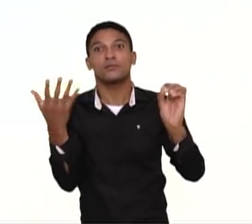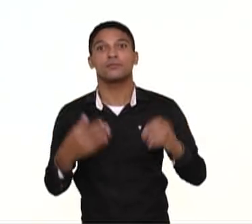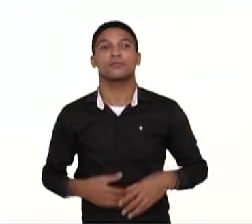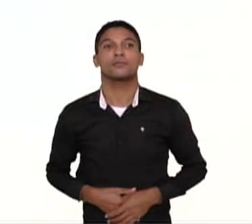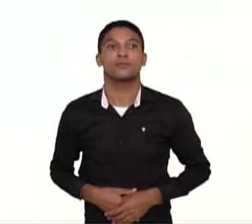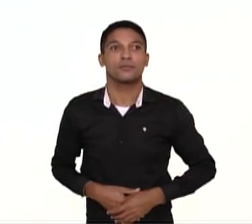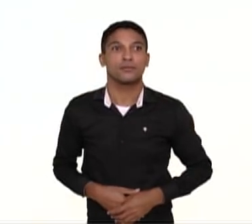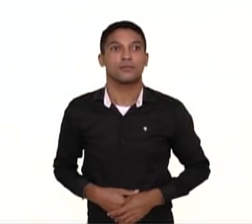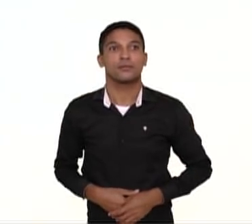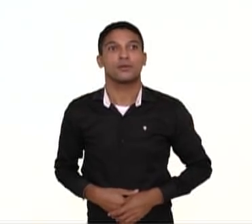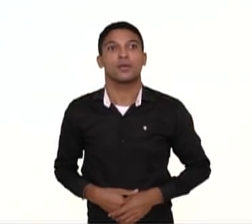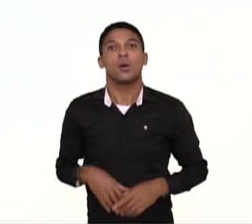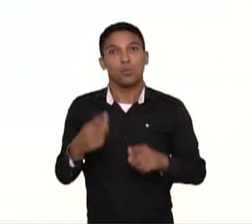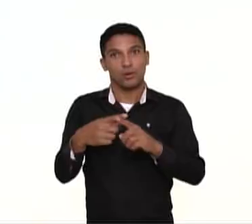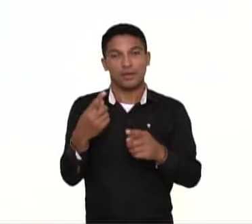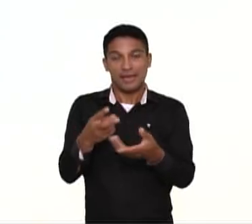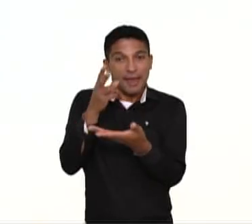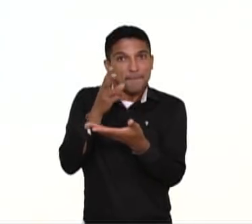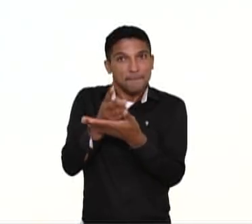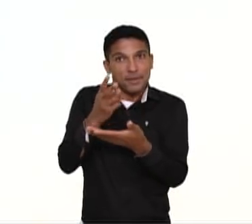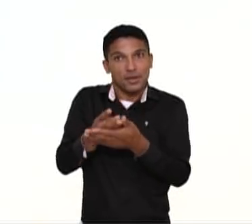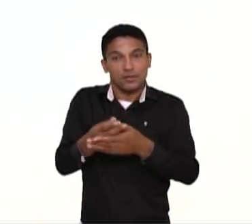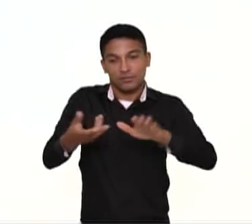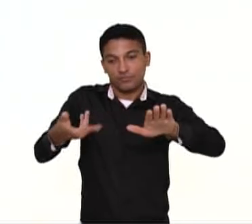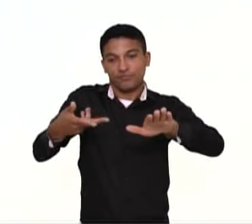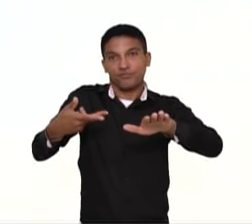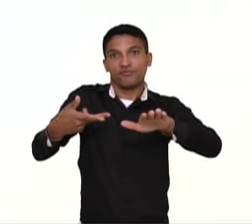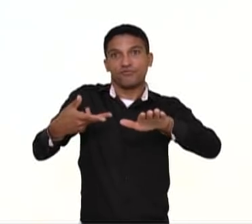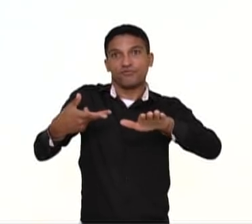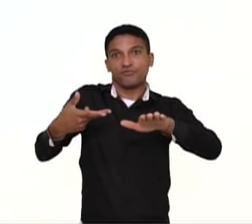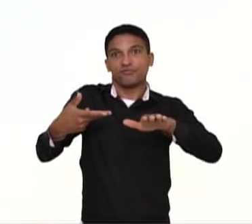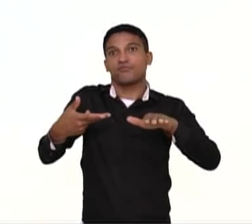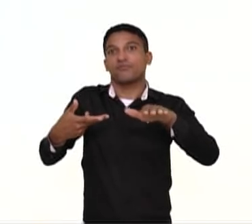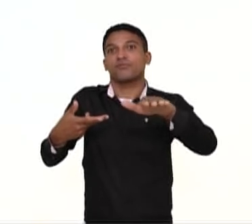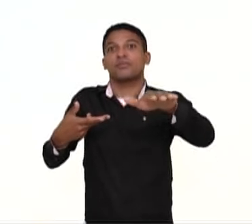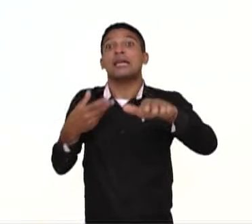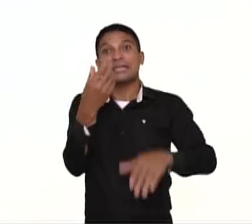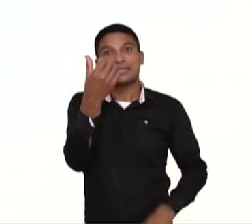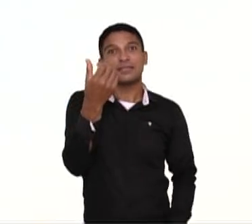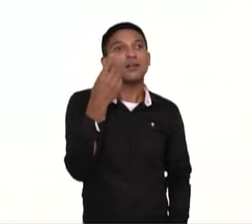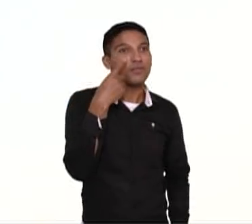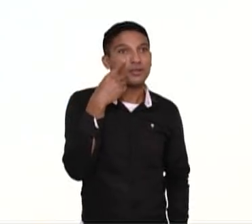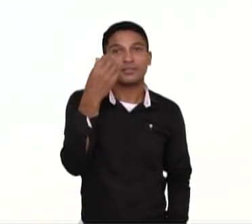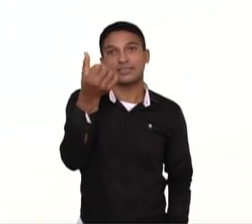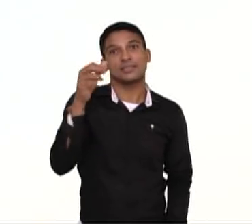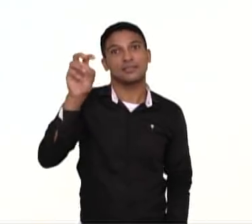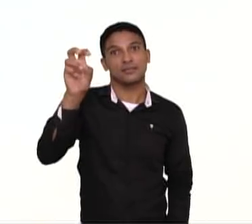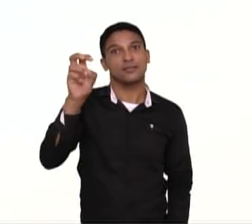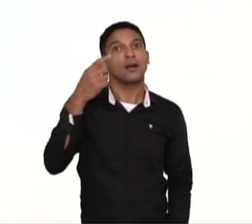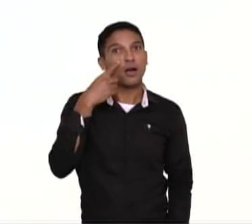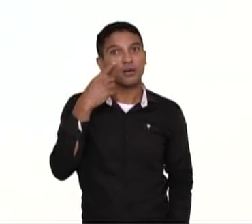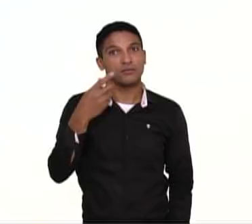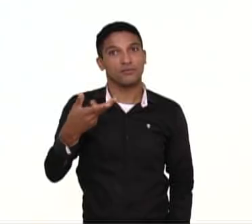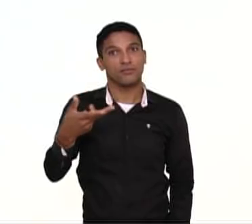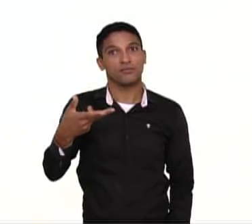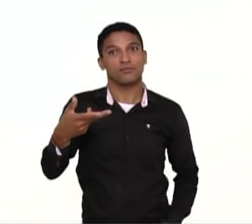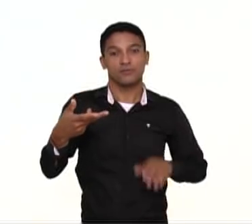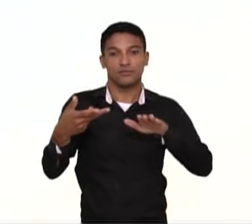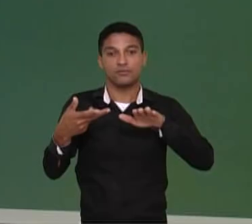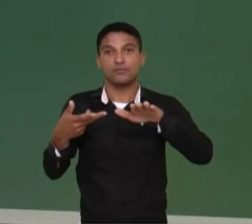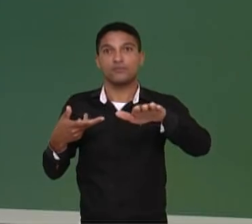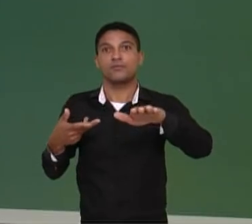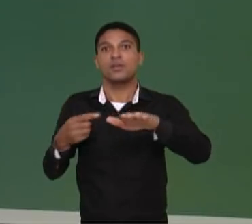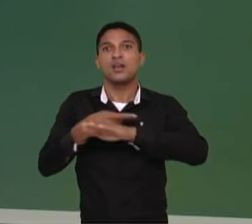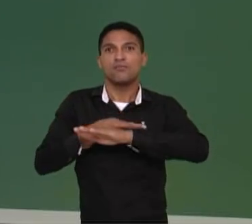mantivesse a mesma velocidade média, quanto tempo levaria para percorrer 260 km? Distância dividido por tempo. Qual que é a distância que ele